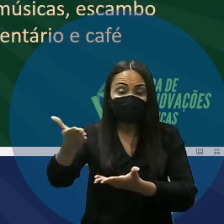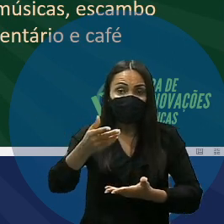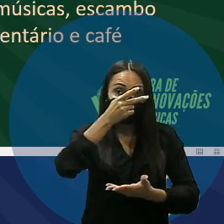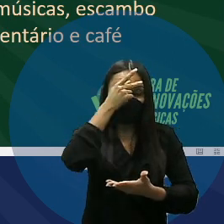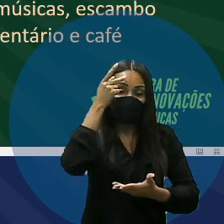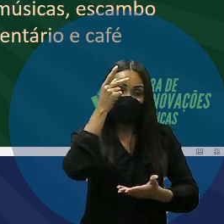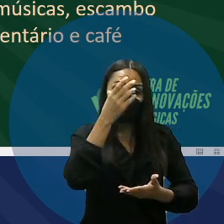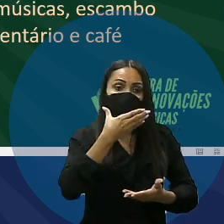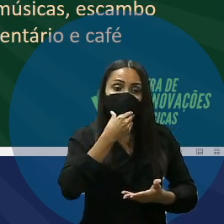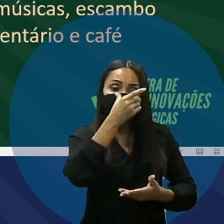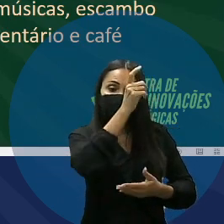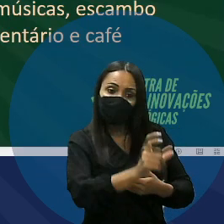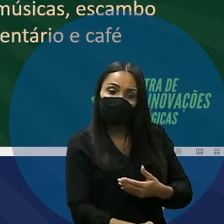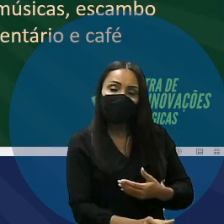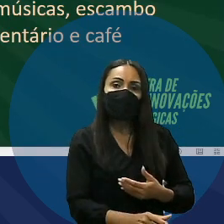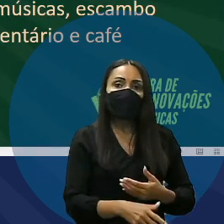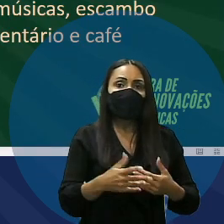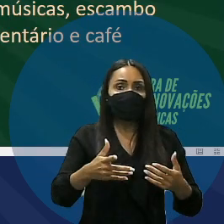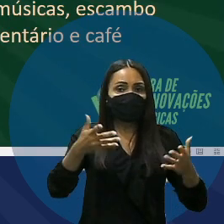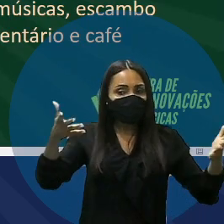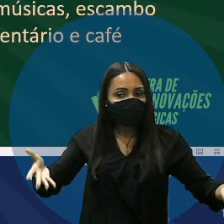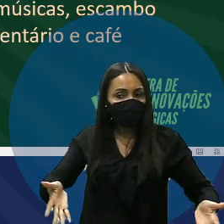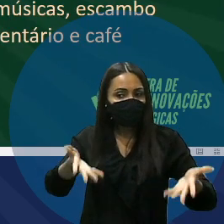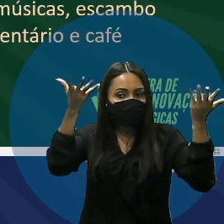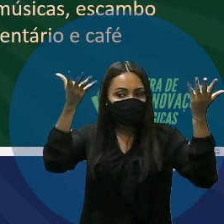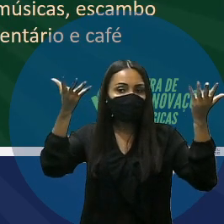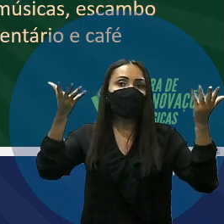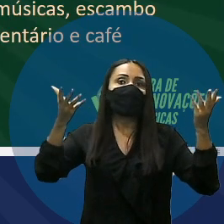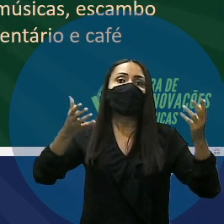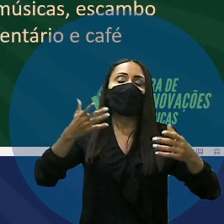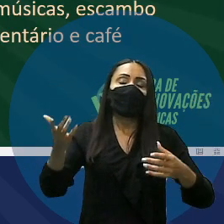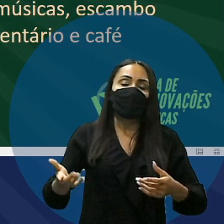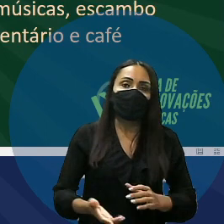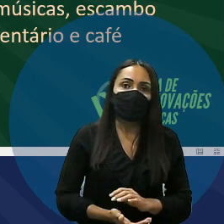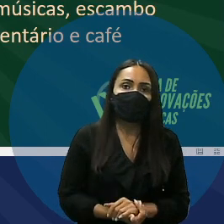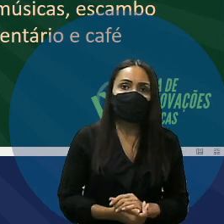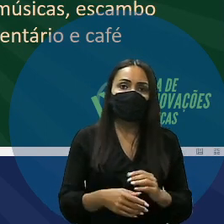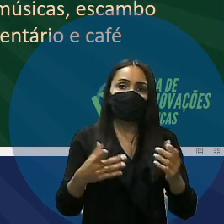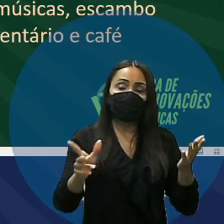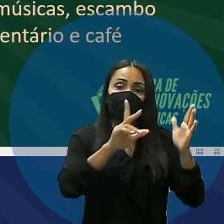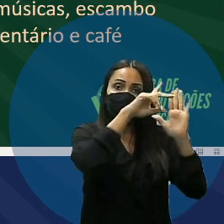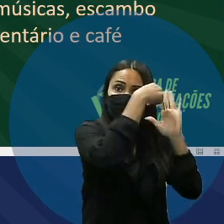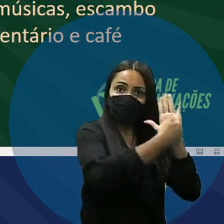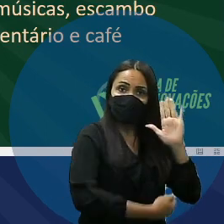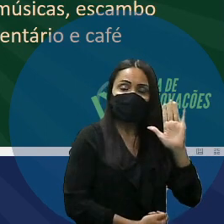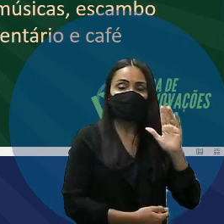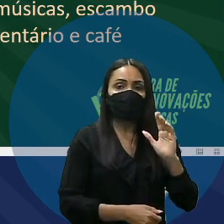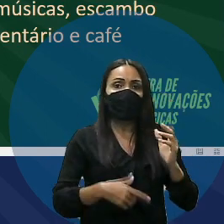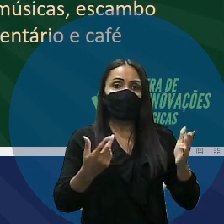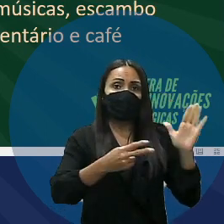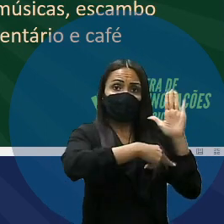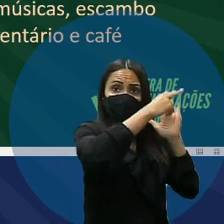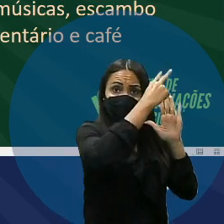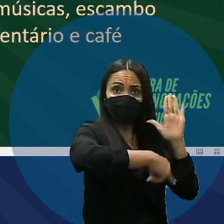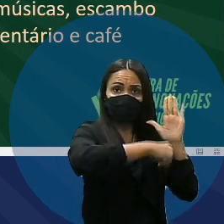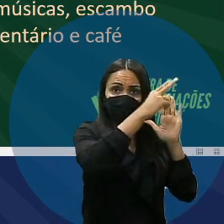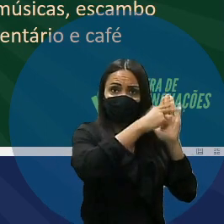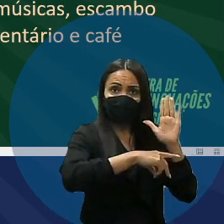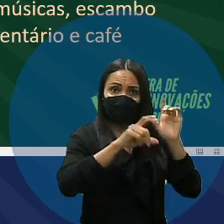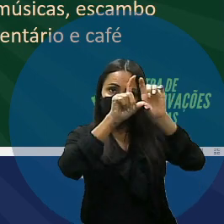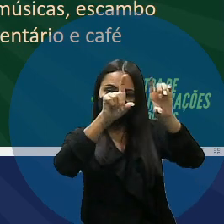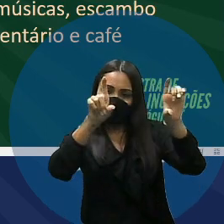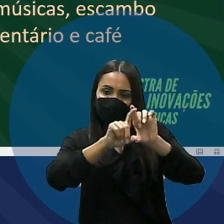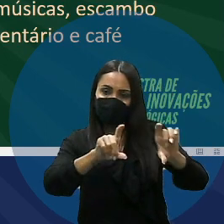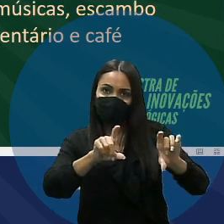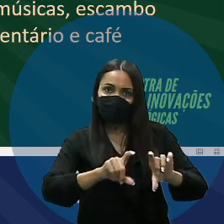que esse escritor ele foi homenageado a partir da reunião de sua obra, leituras de trechos da sua obra,